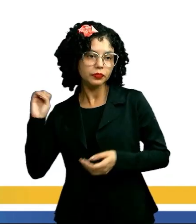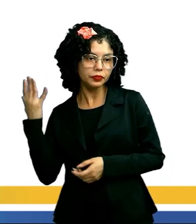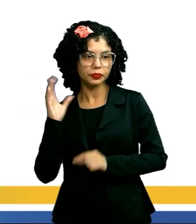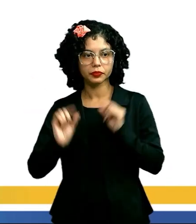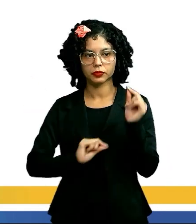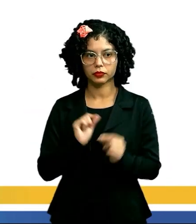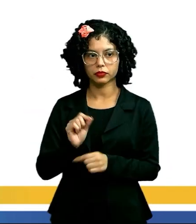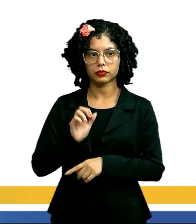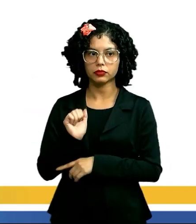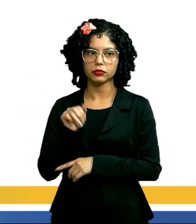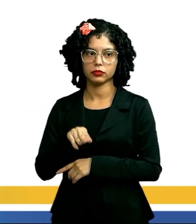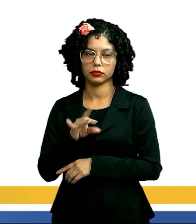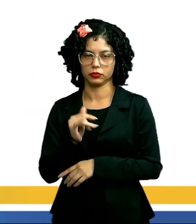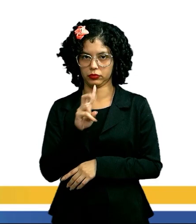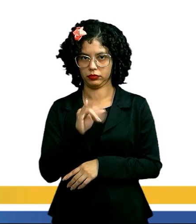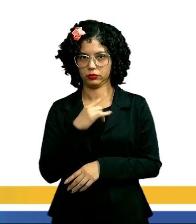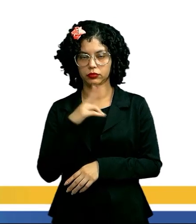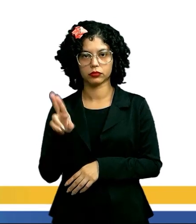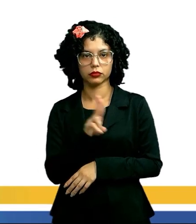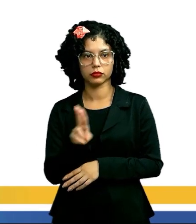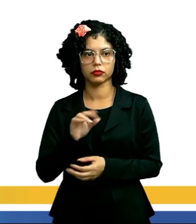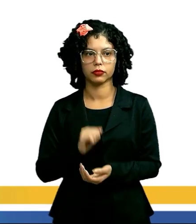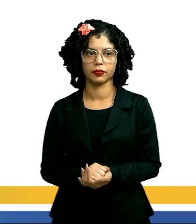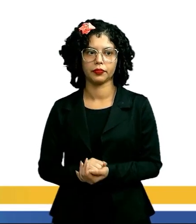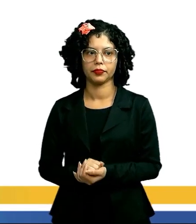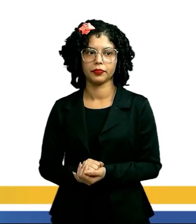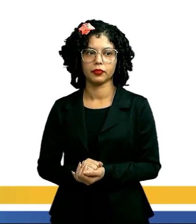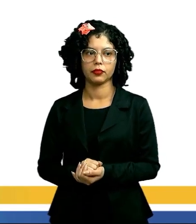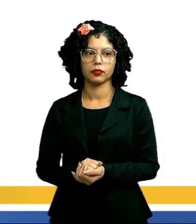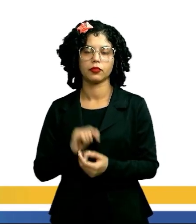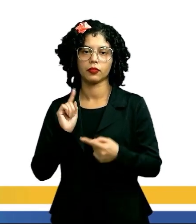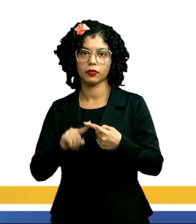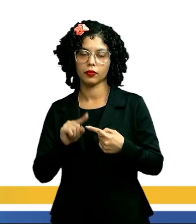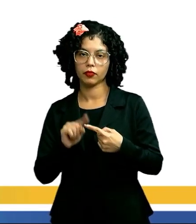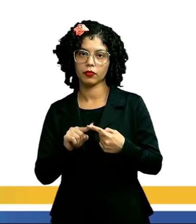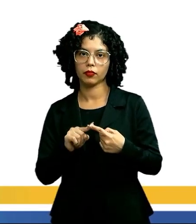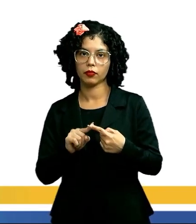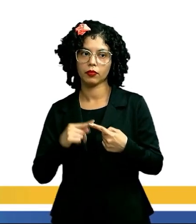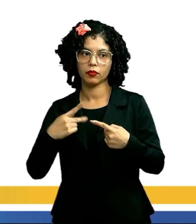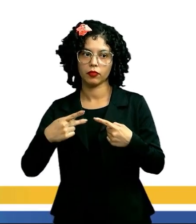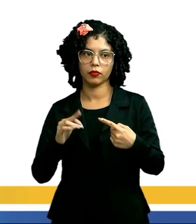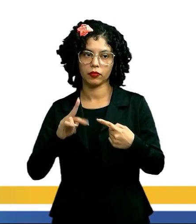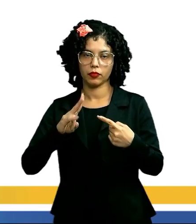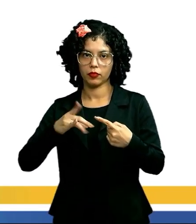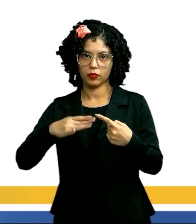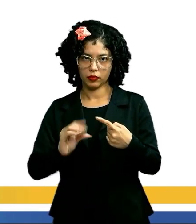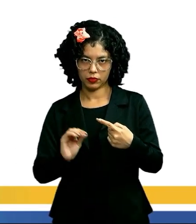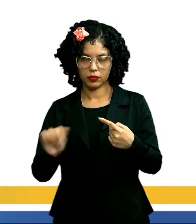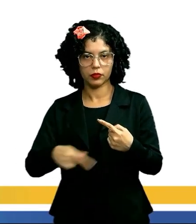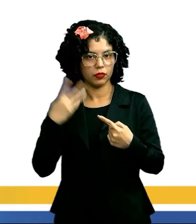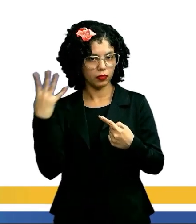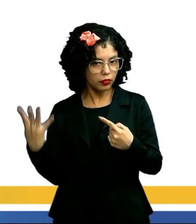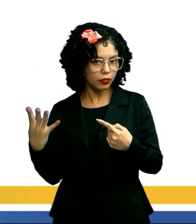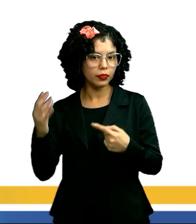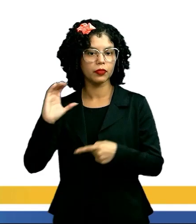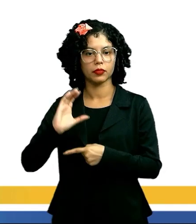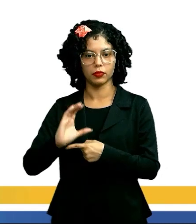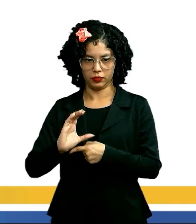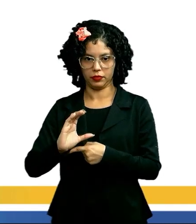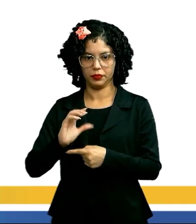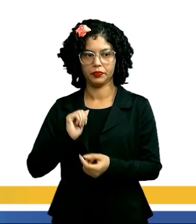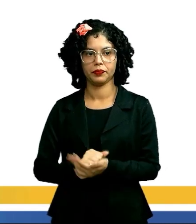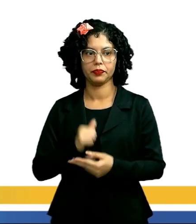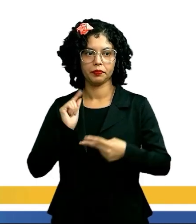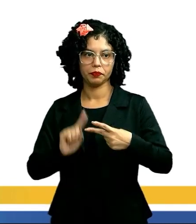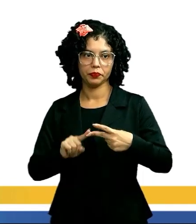caso, uma amina ela vai ter a nomenclatura da seguinte maneira. Então, eu vou indicar um prefixo, que é a quantidade de carbonos,